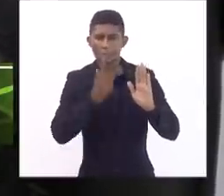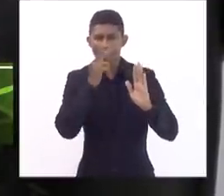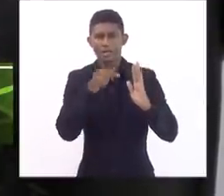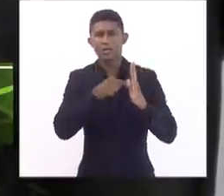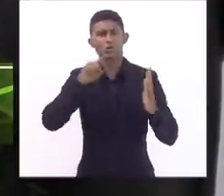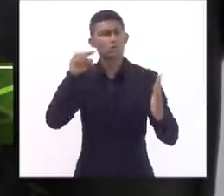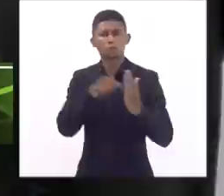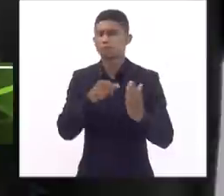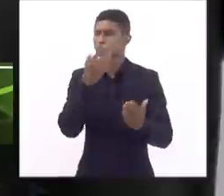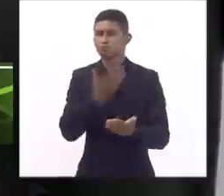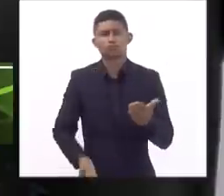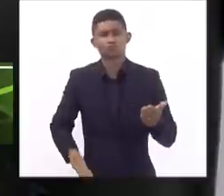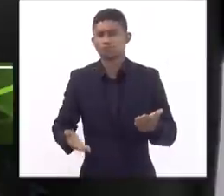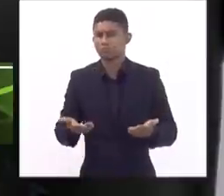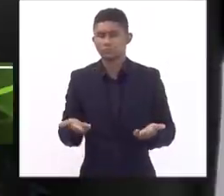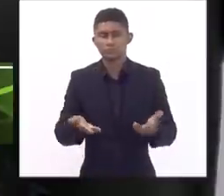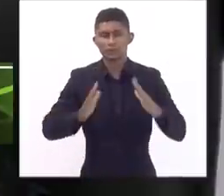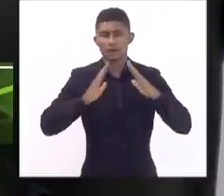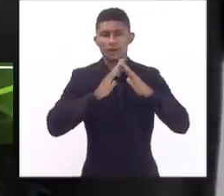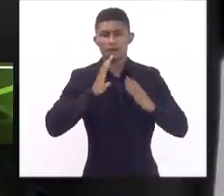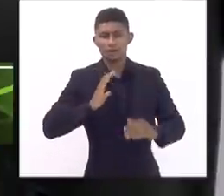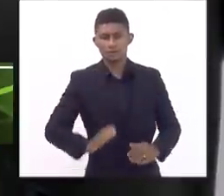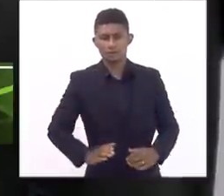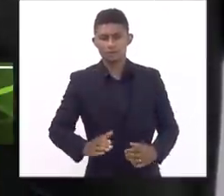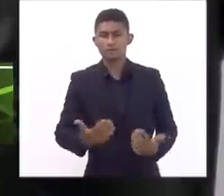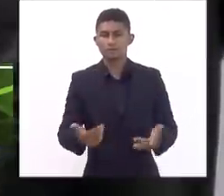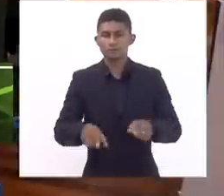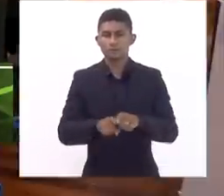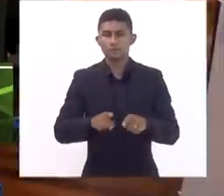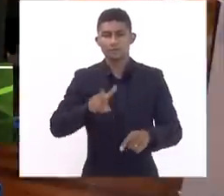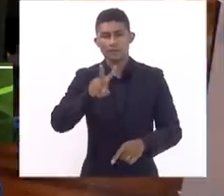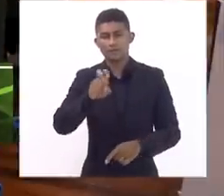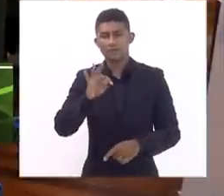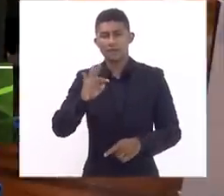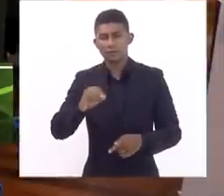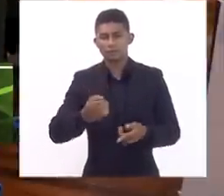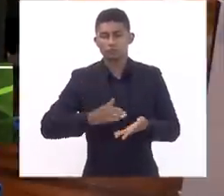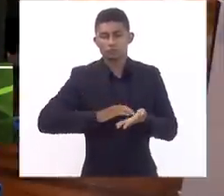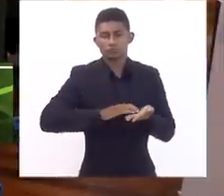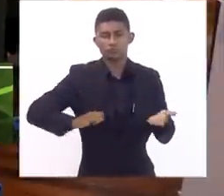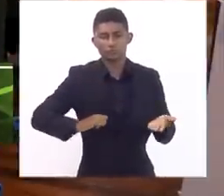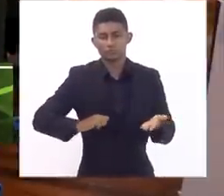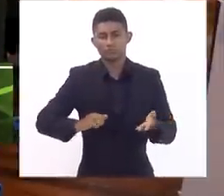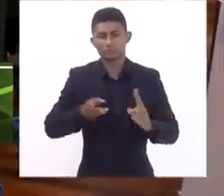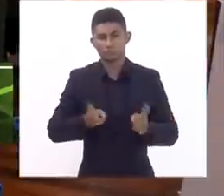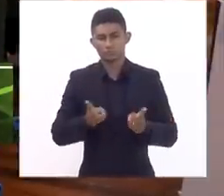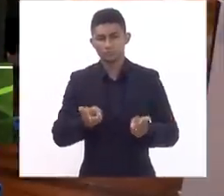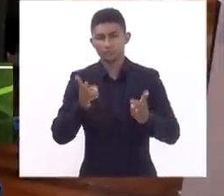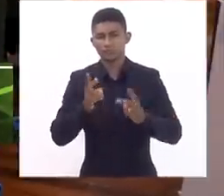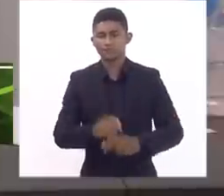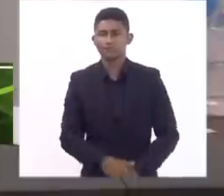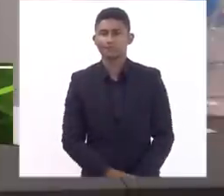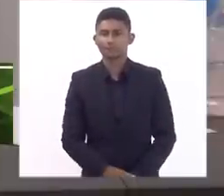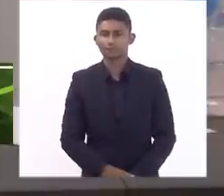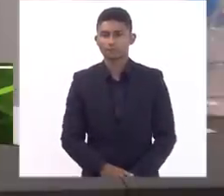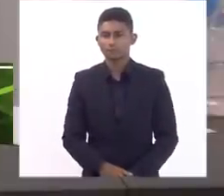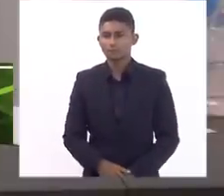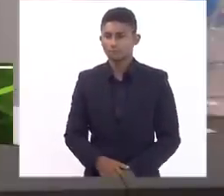objeto no encaminhamento da Casa Civil pela manutenção ao veto. Presidente, eu queria fazer uma manifestação aqui, por favor. Por